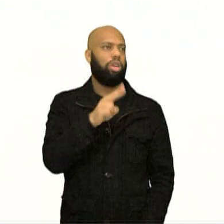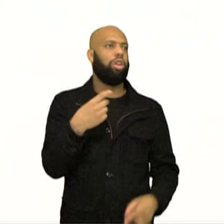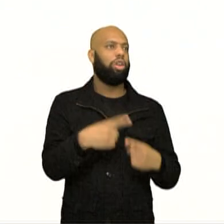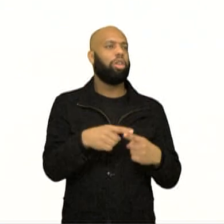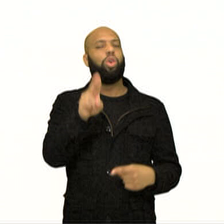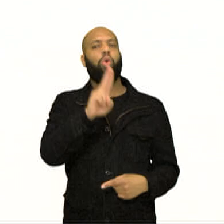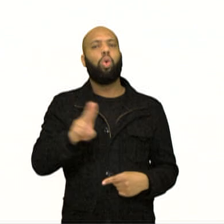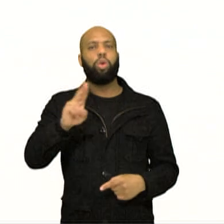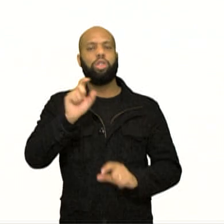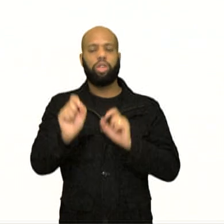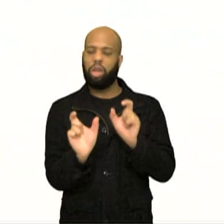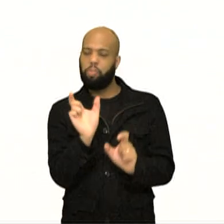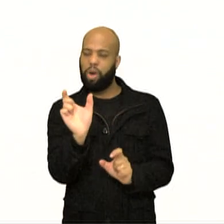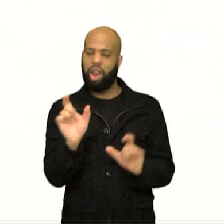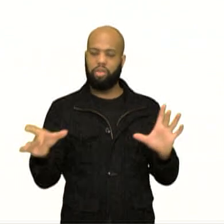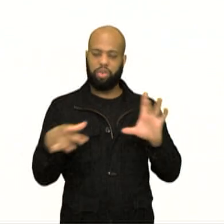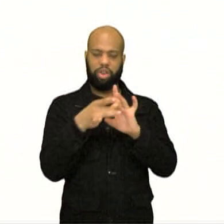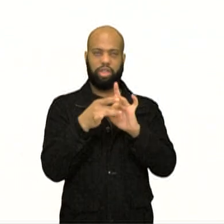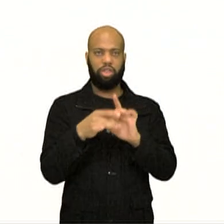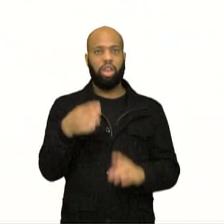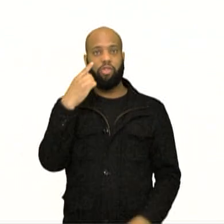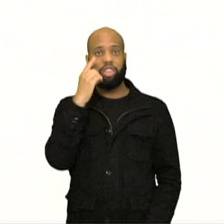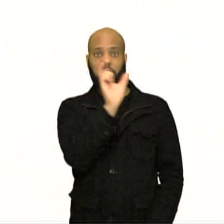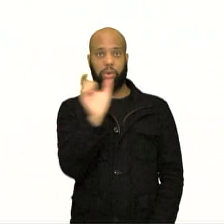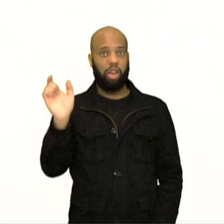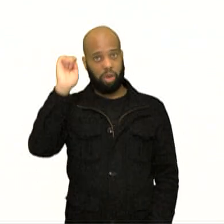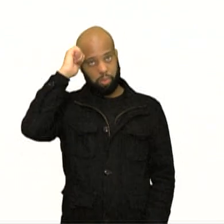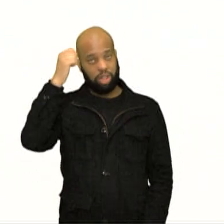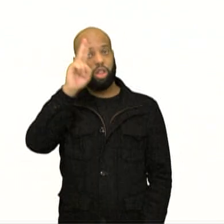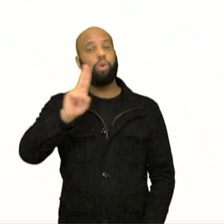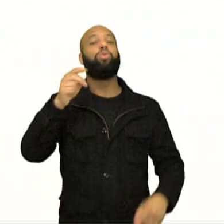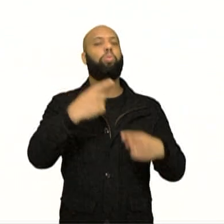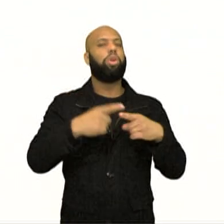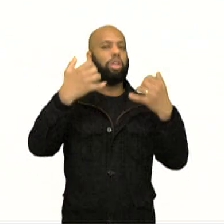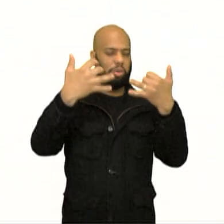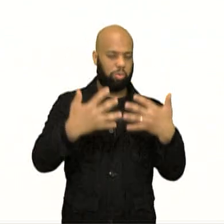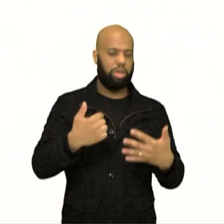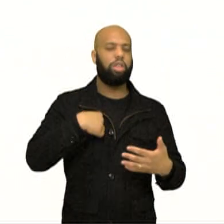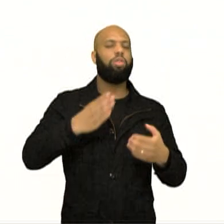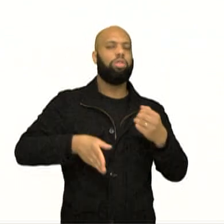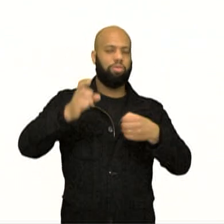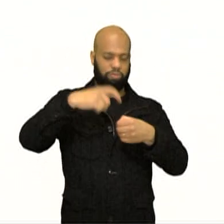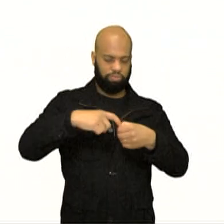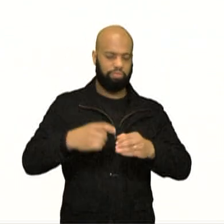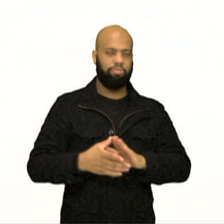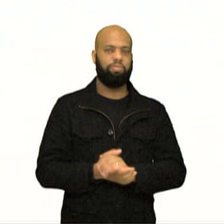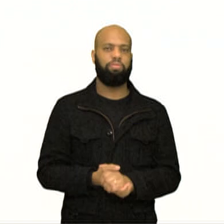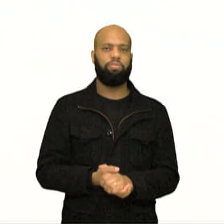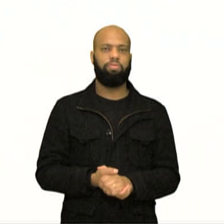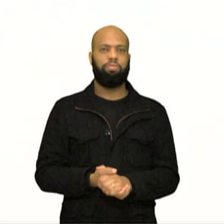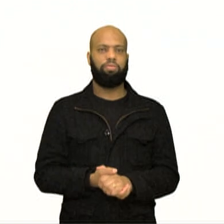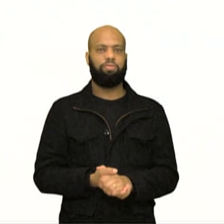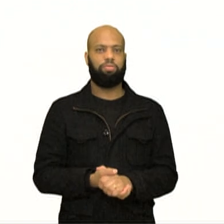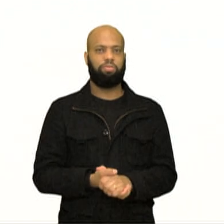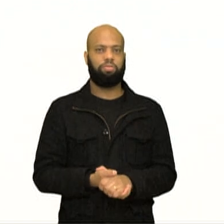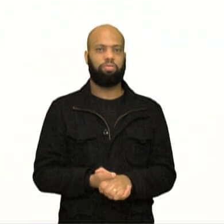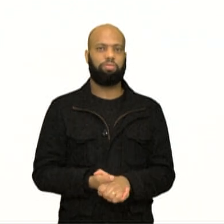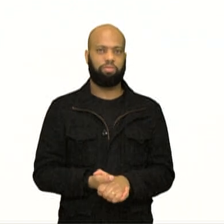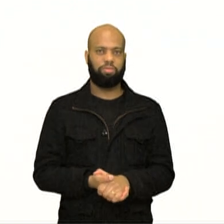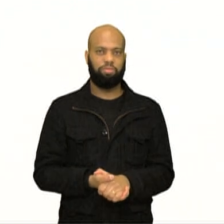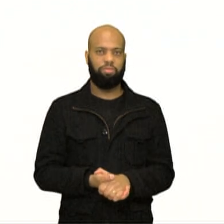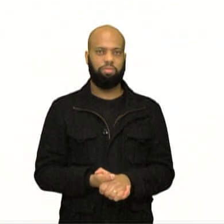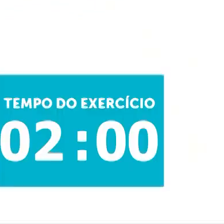dos conectivos. Neste caso, além disso. Pense aí com carinho, eu já volto comentando com vocês e explicando um pouco melhor o que são